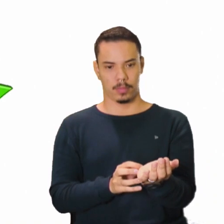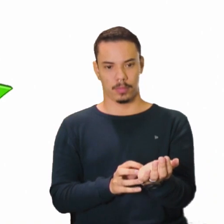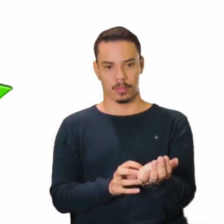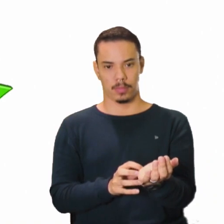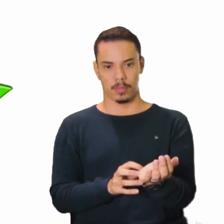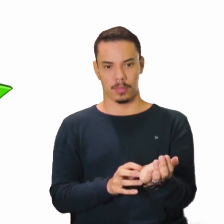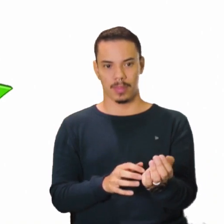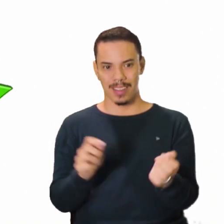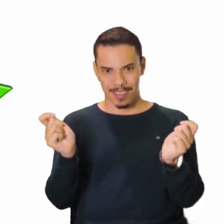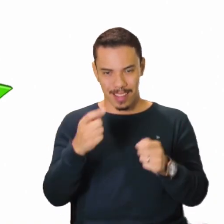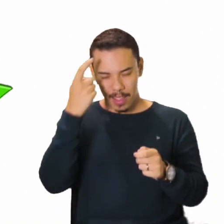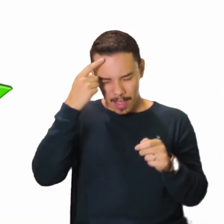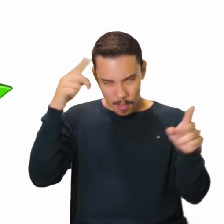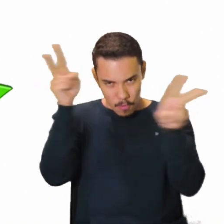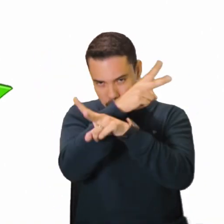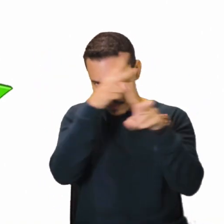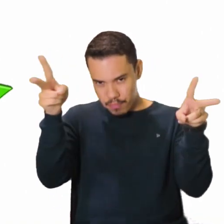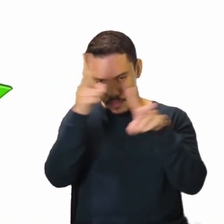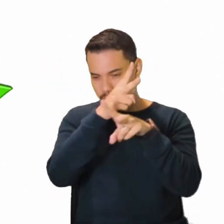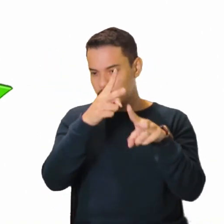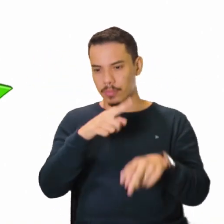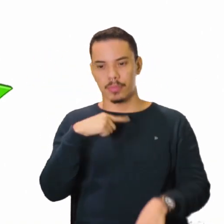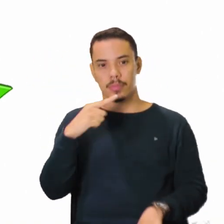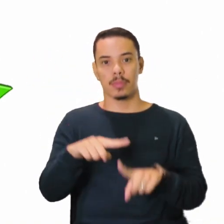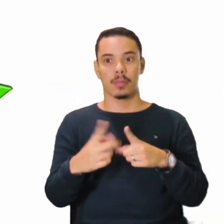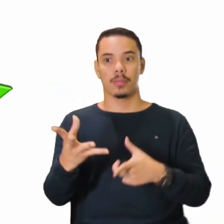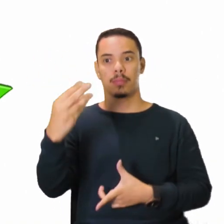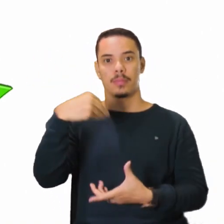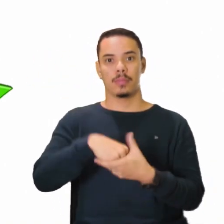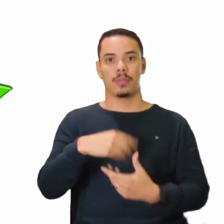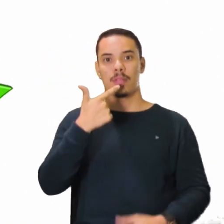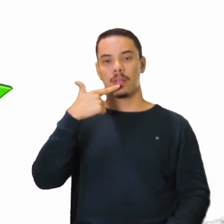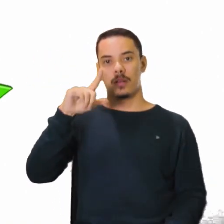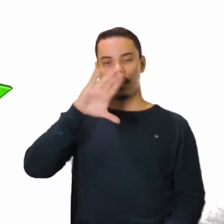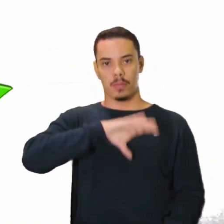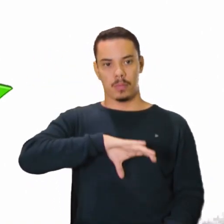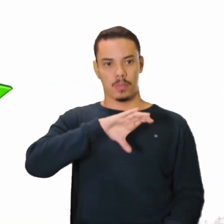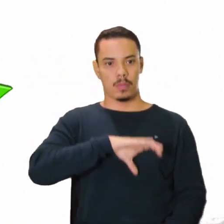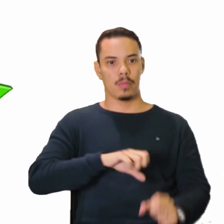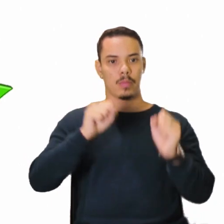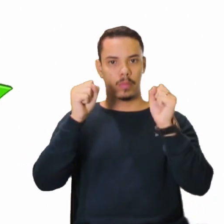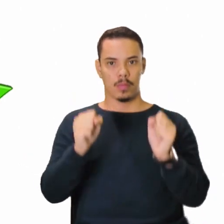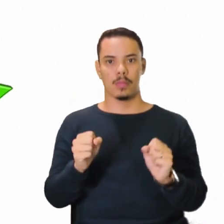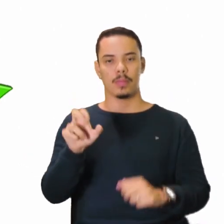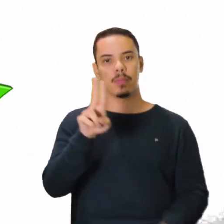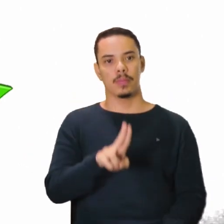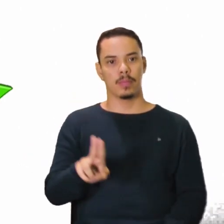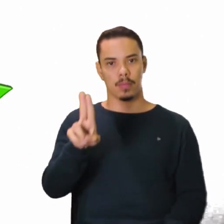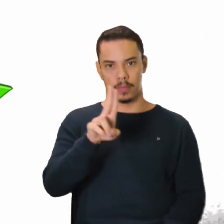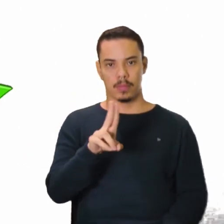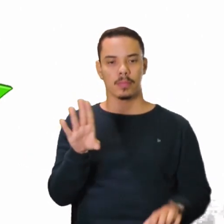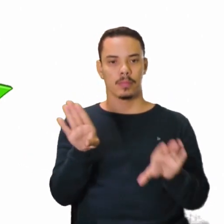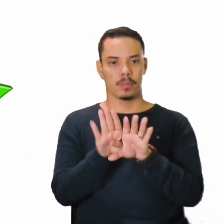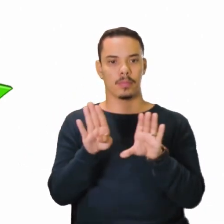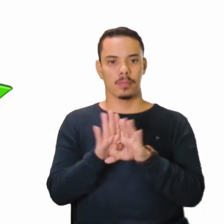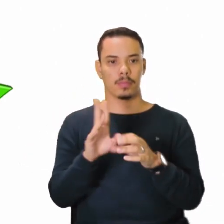tem condições, mas nós temos esse recurso dentro da língua portuguesa, que a gente pode utilizar também esses verbos para esse